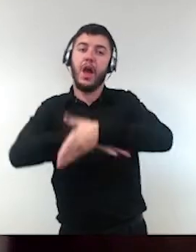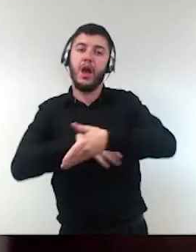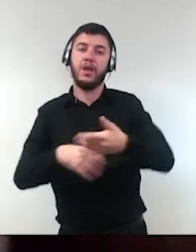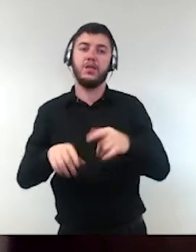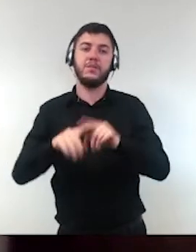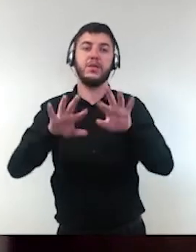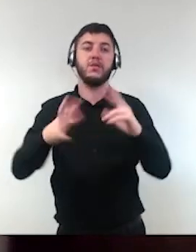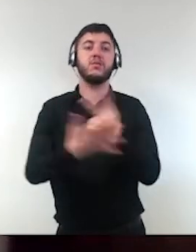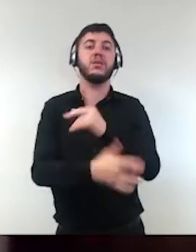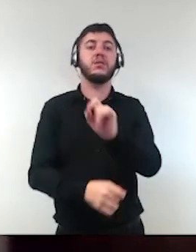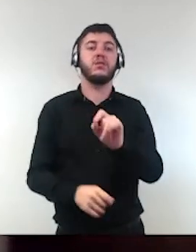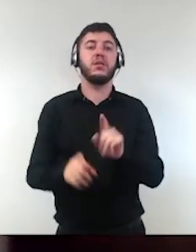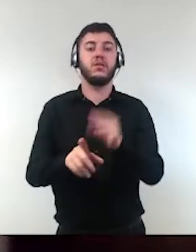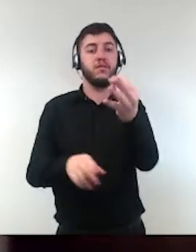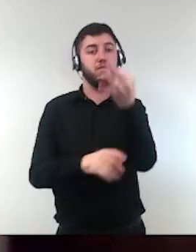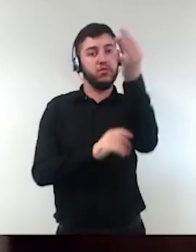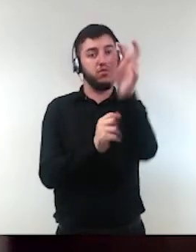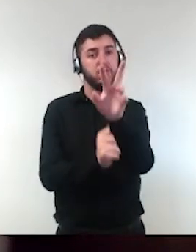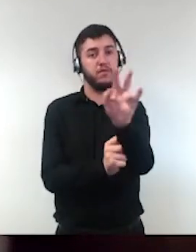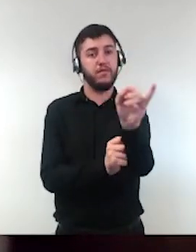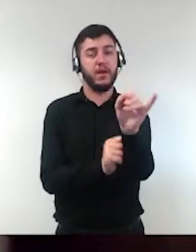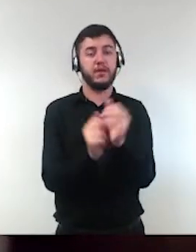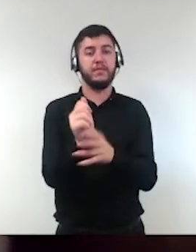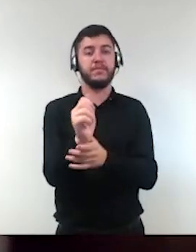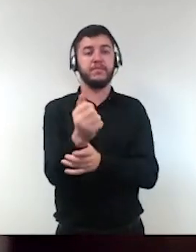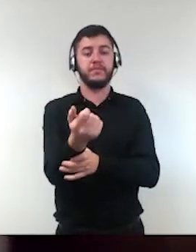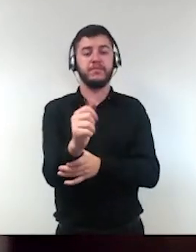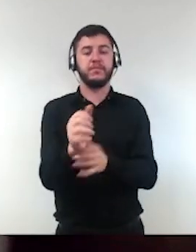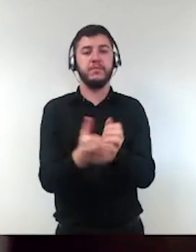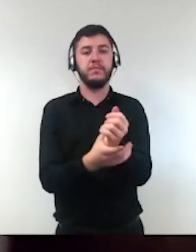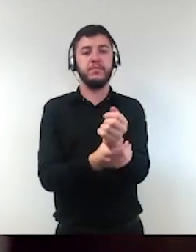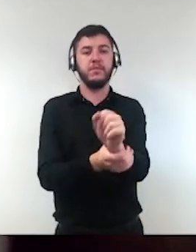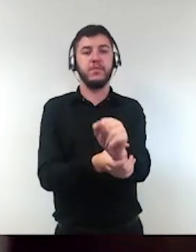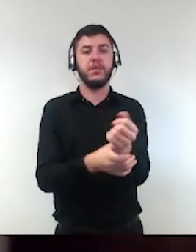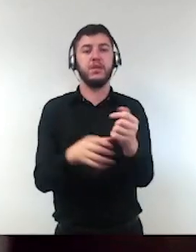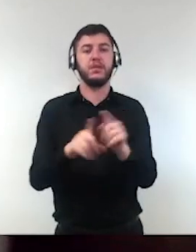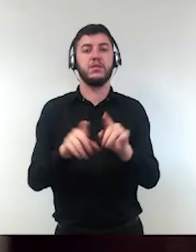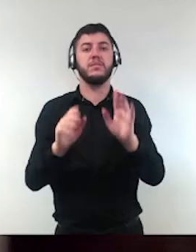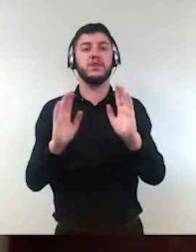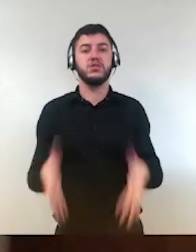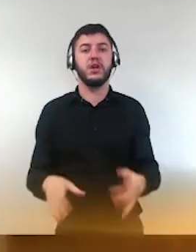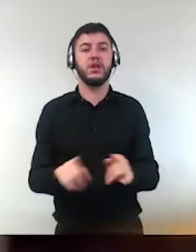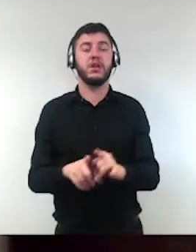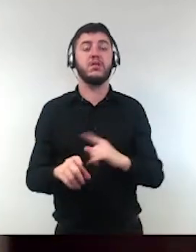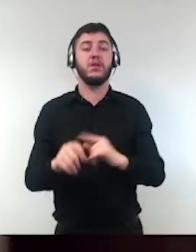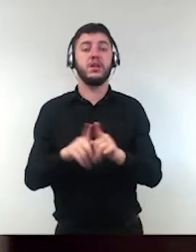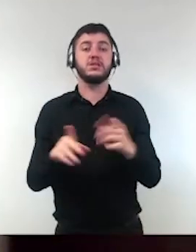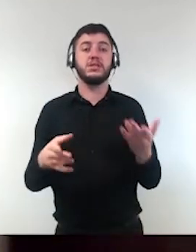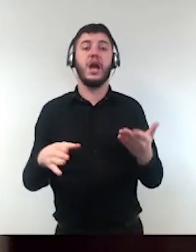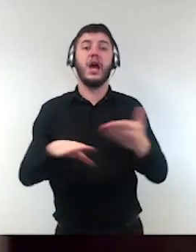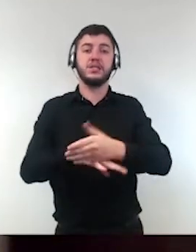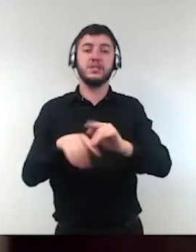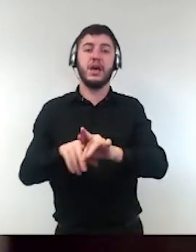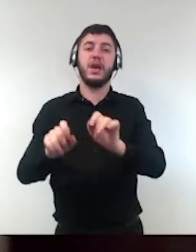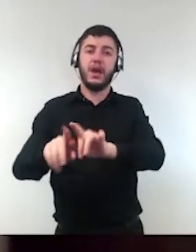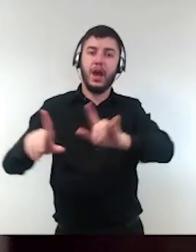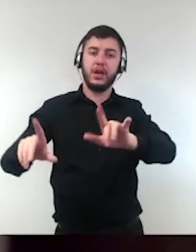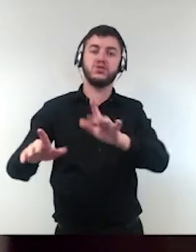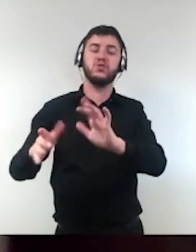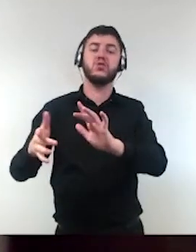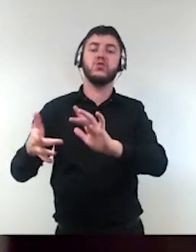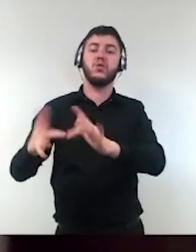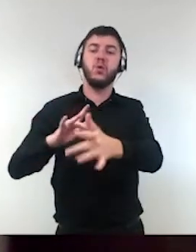a ampliação, né, desse acesso, a criação de mecanismos mais diretos, e um dos exemplos